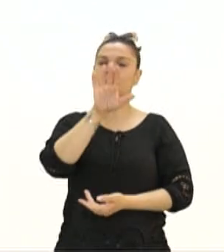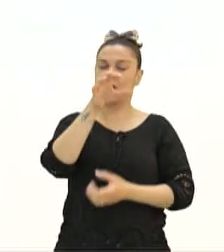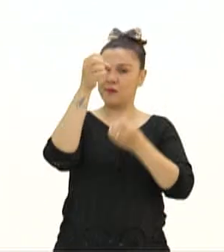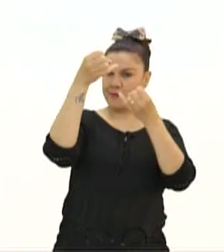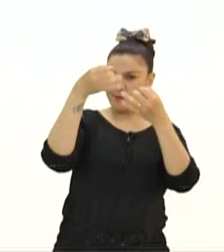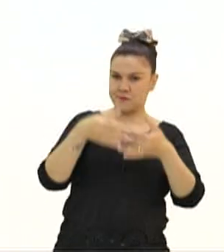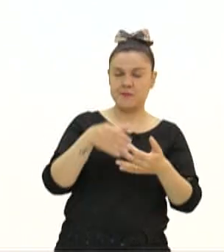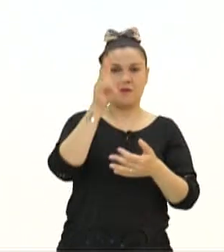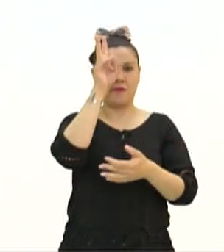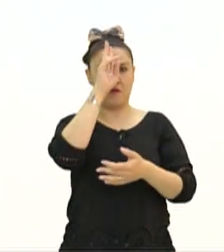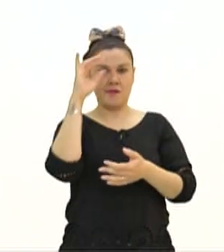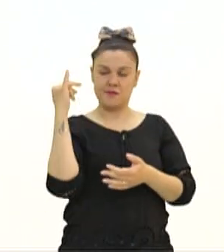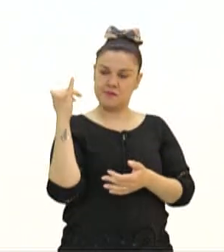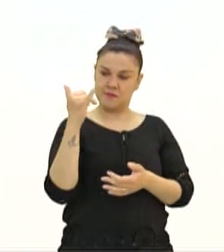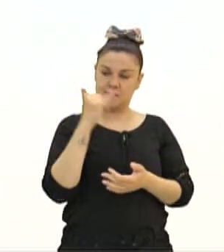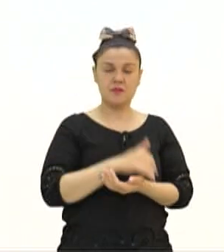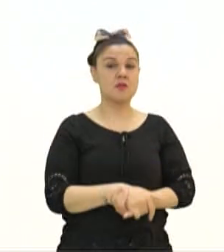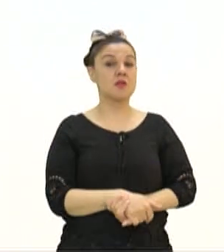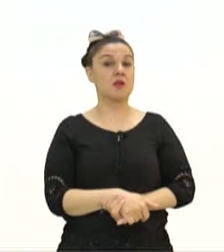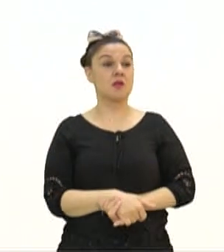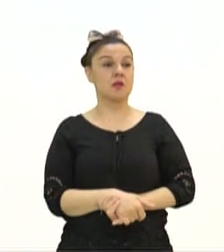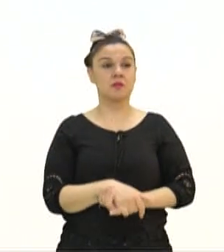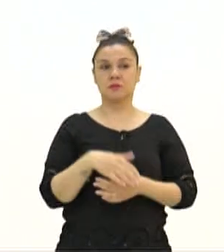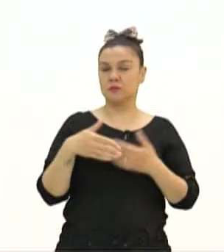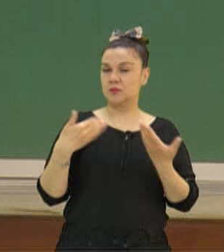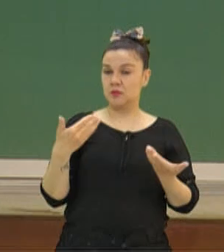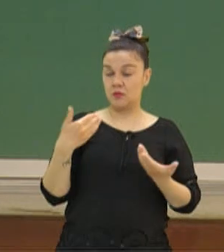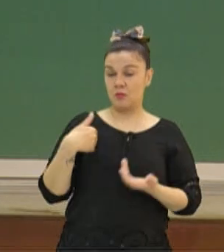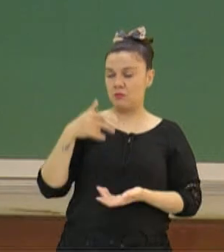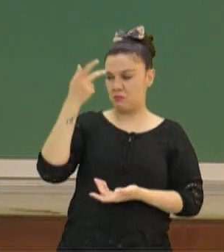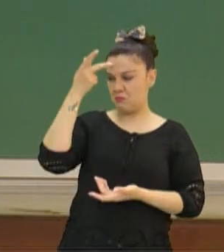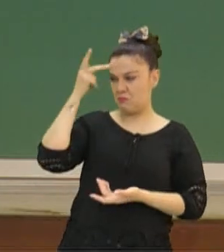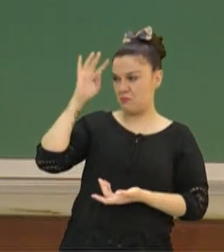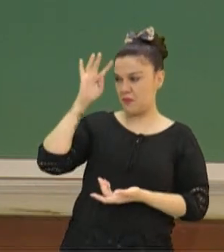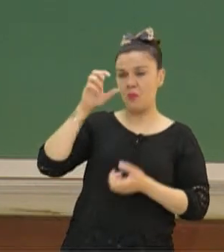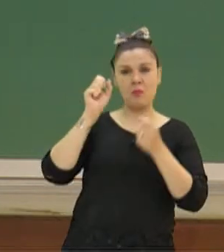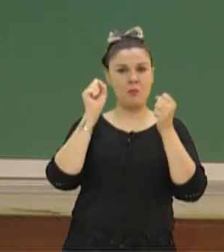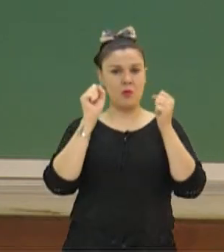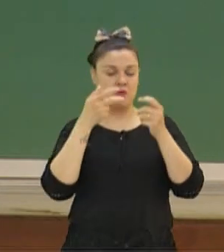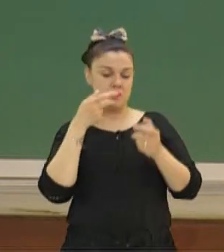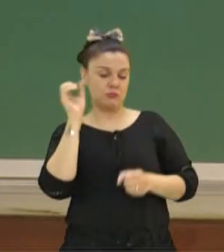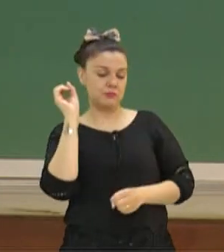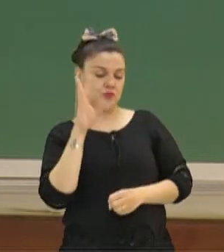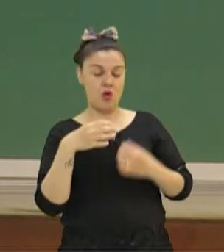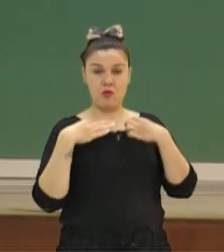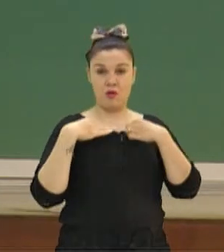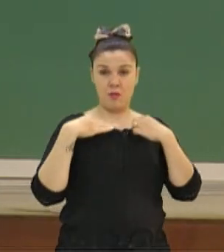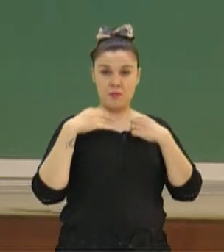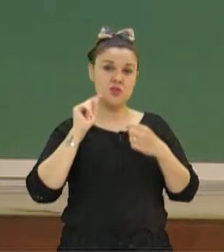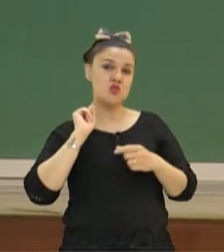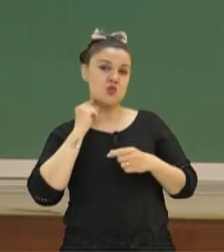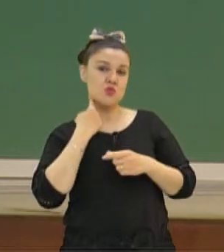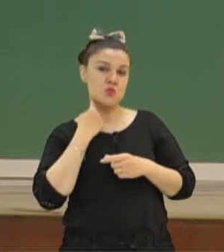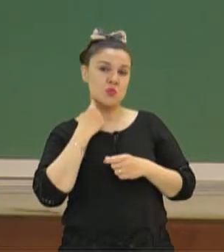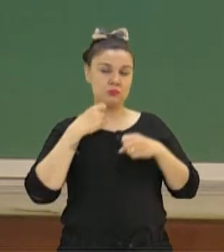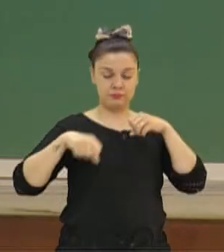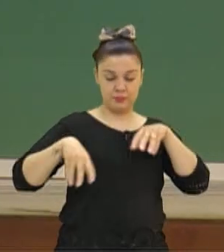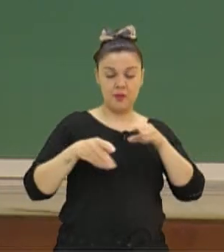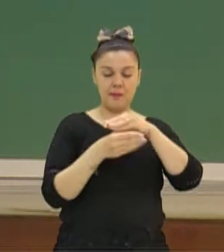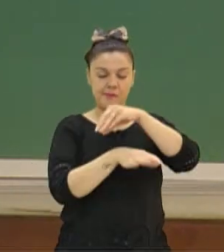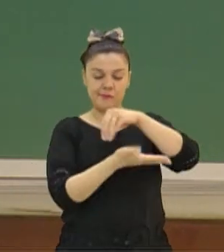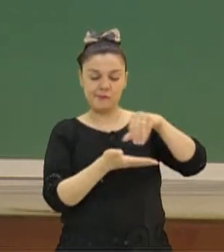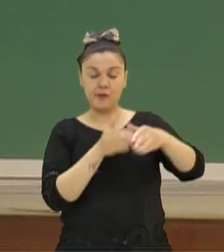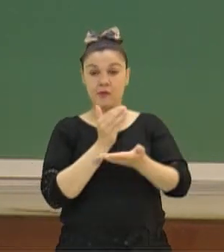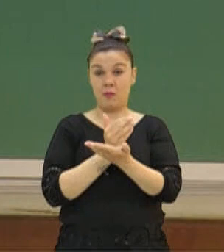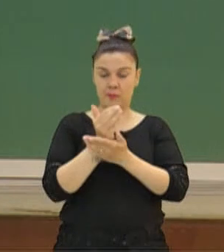para vocês aquela história de que um pensador falou que você poderia jogar uma camisa suada com um pouquinho de trigo